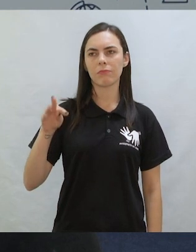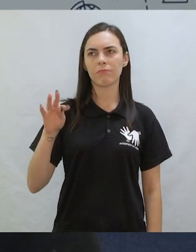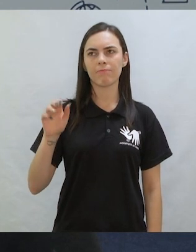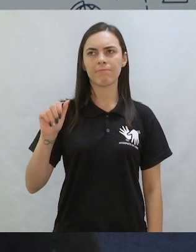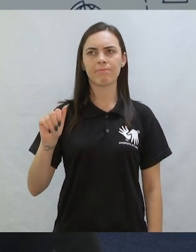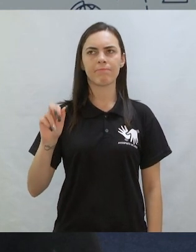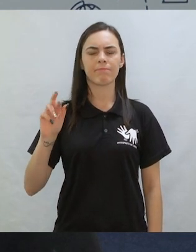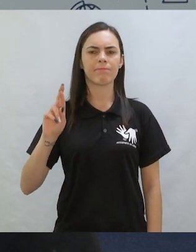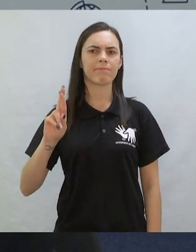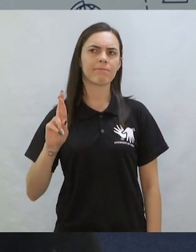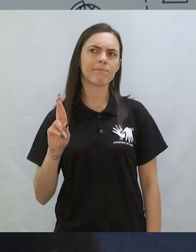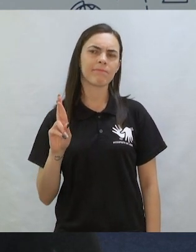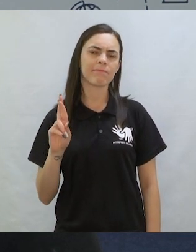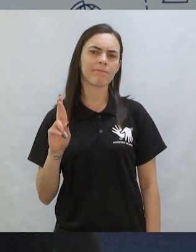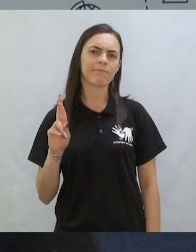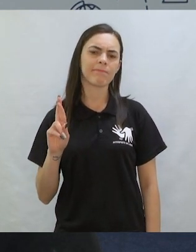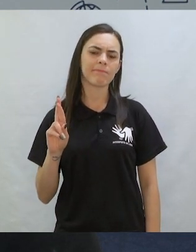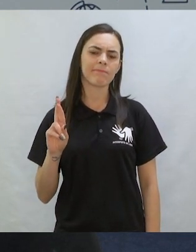Voluntar.